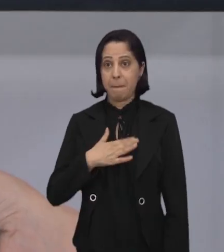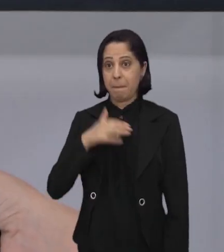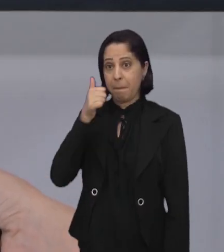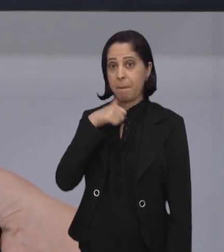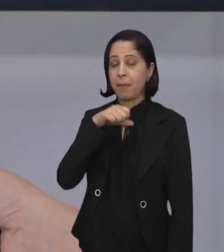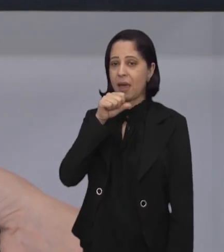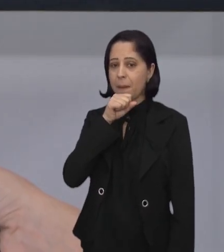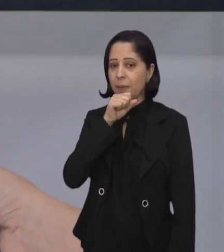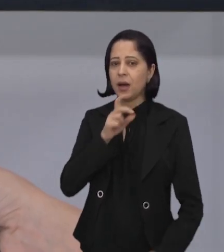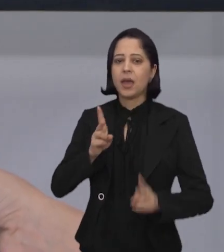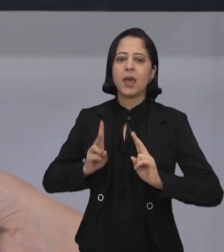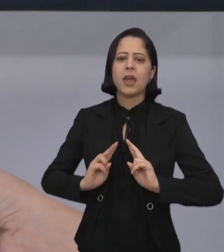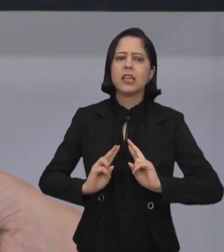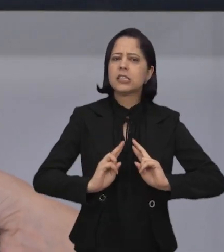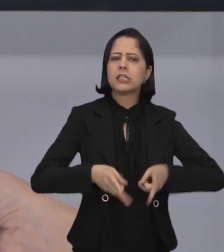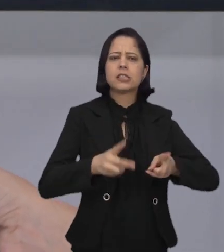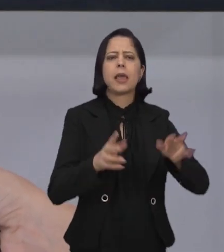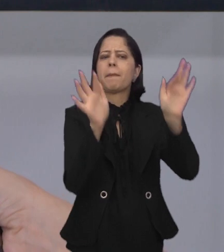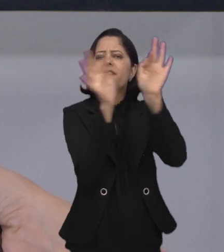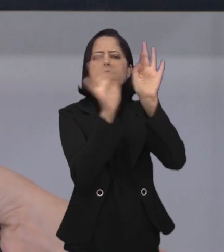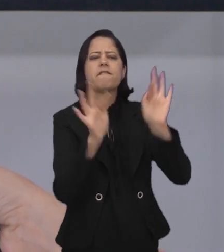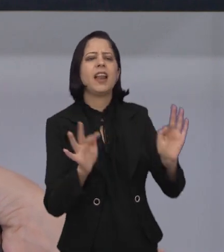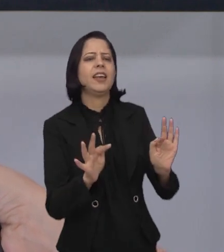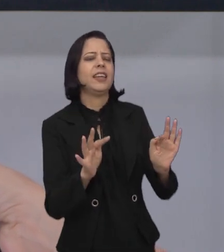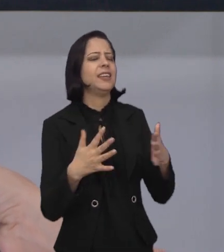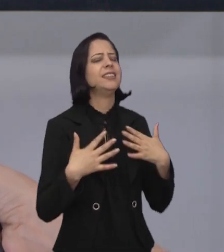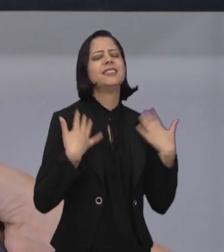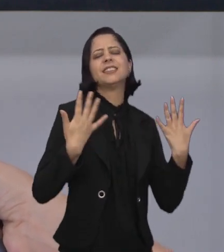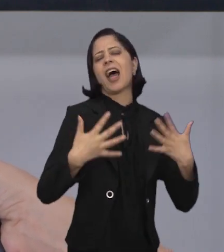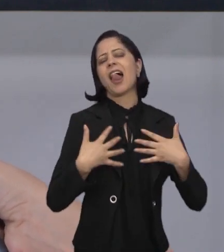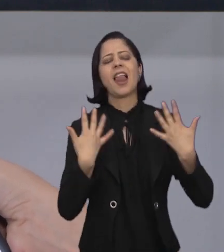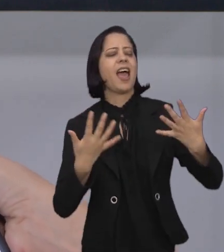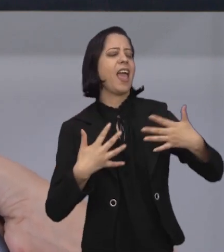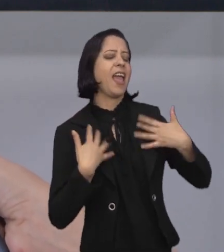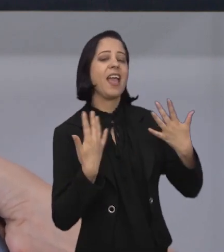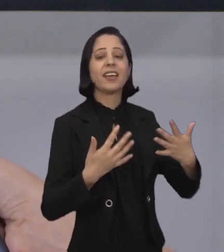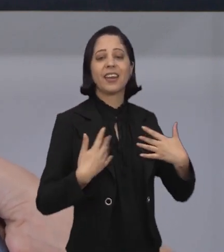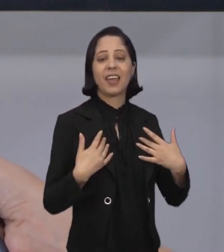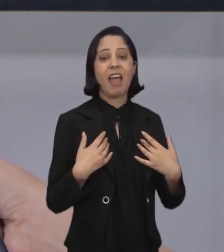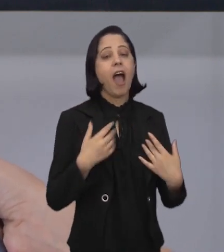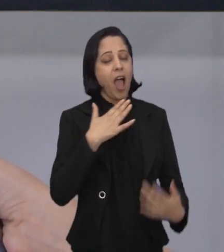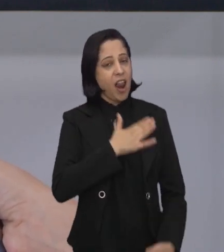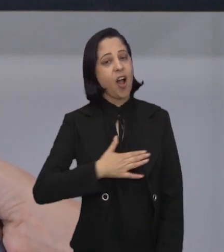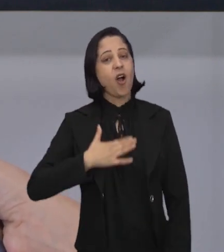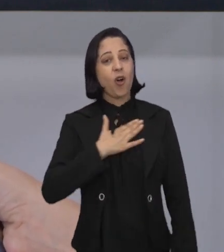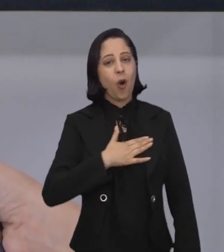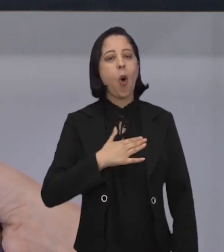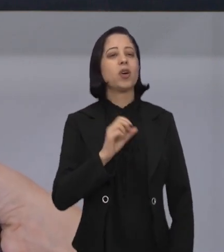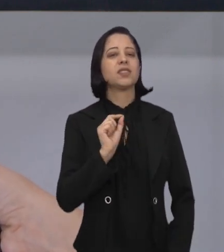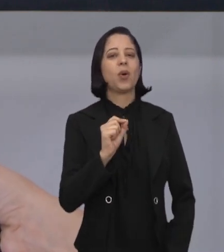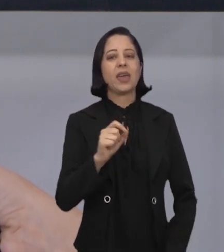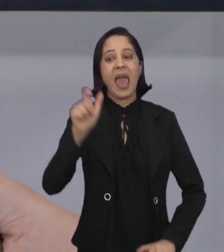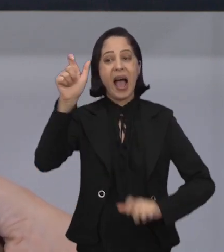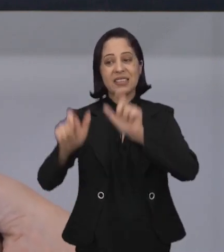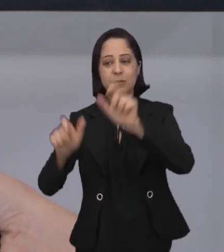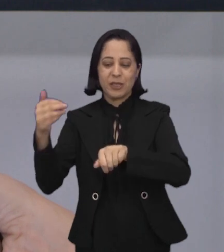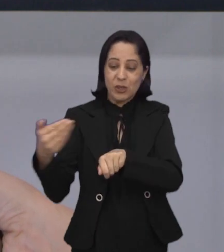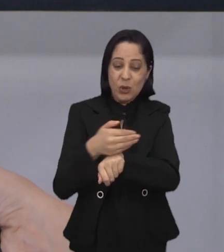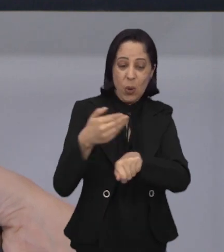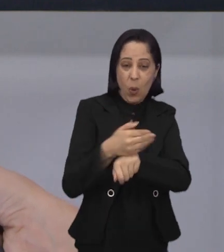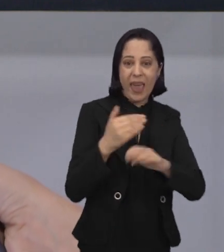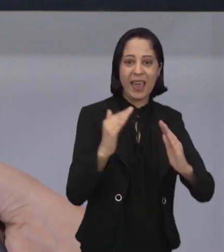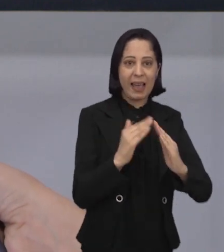Minha mãe era uma pessoa muito alegre, muito festiva e receptiva, então ela gostava de receber as pessoas em